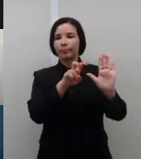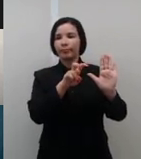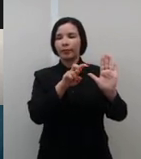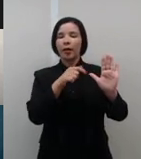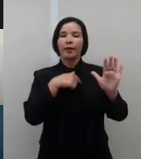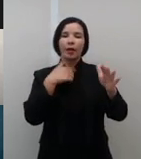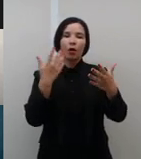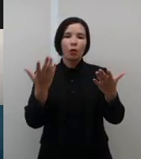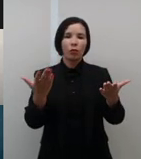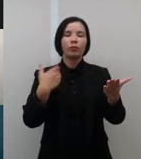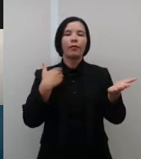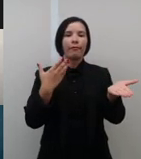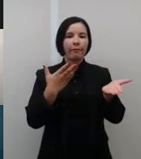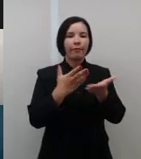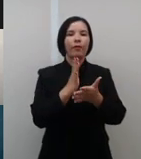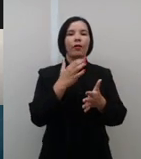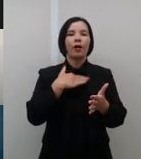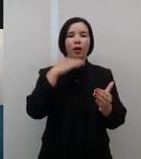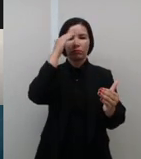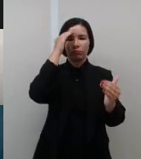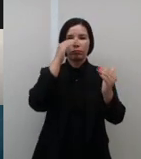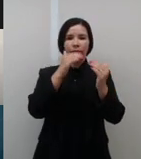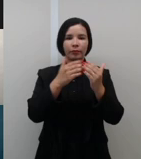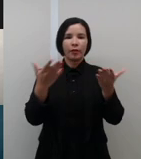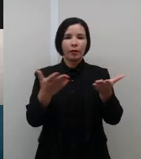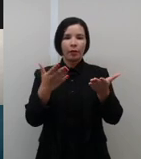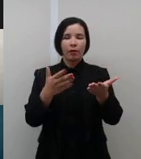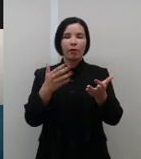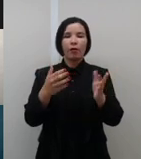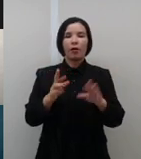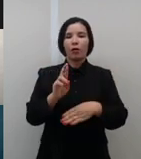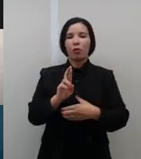parte recorrida, passo a palavra ao senhor ministro relator, Sérgio Cucchini.